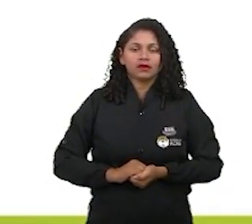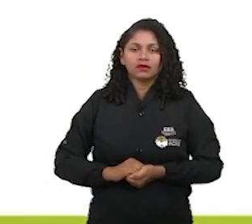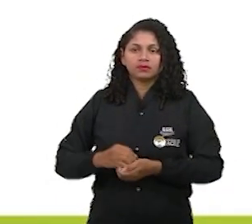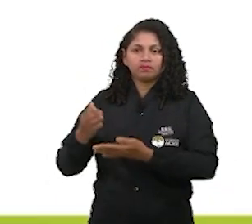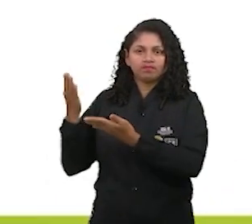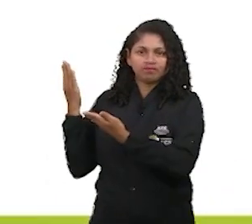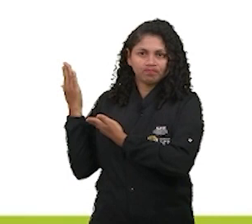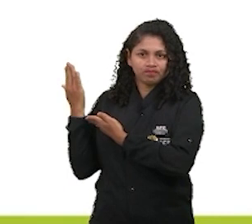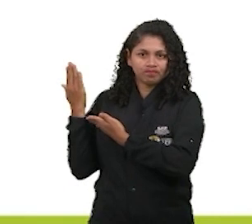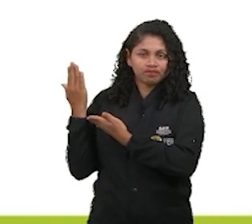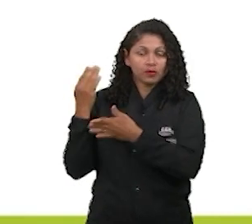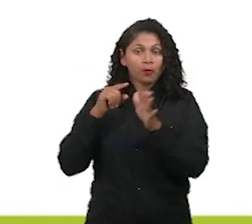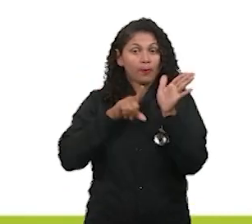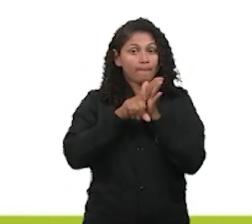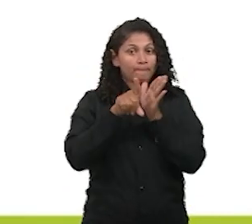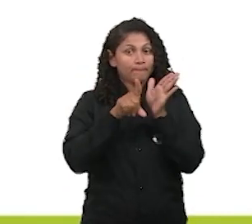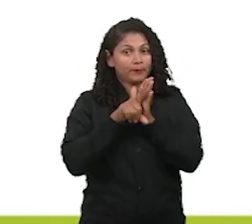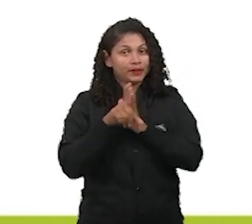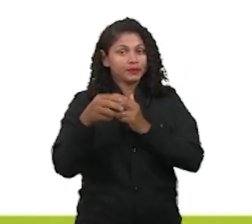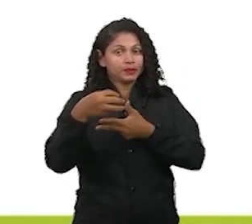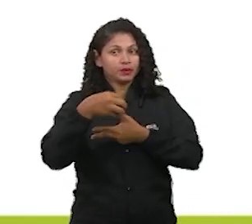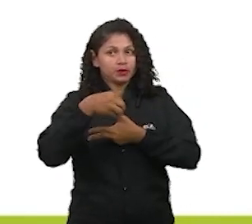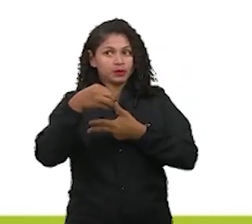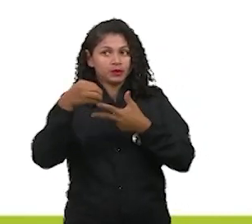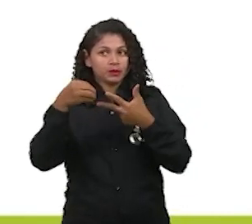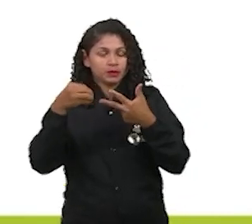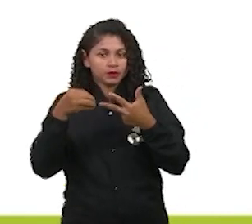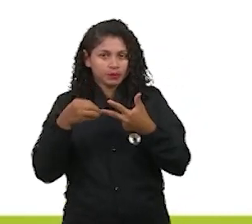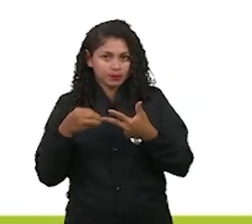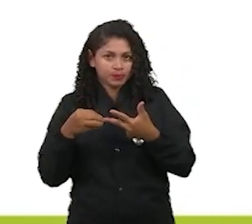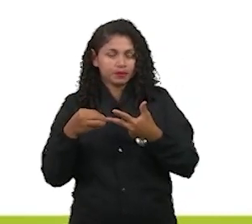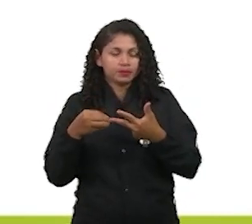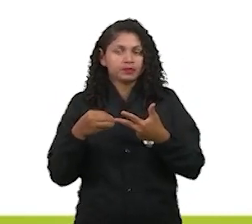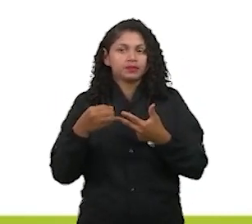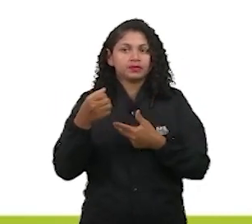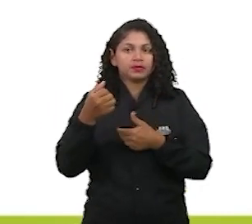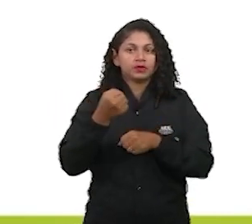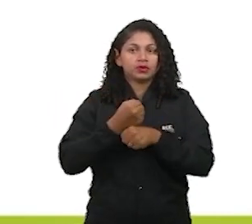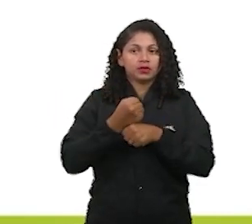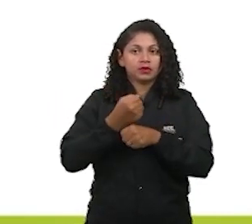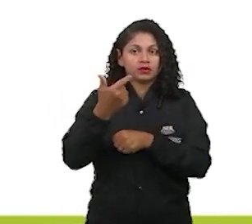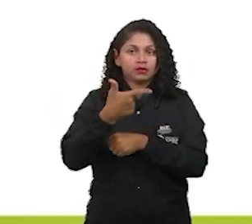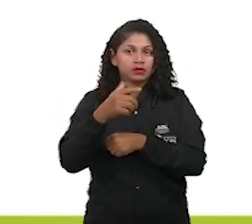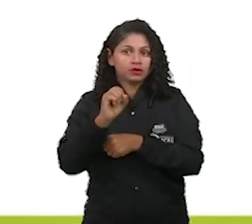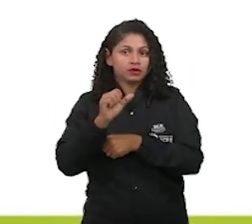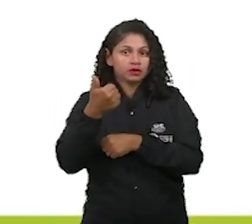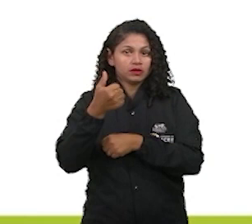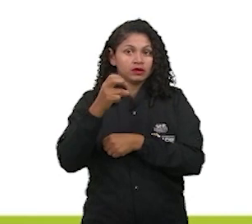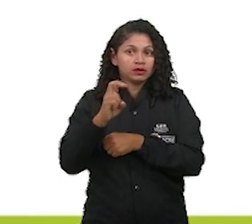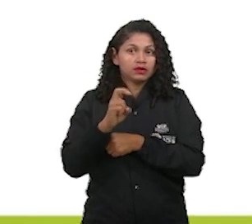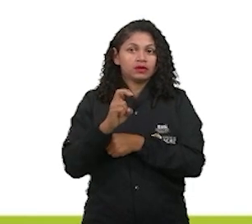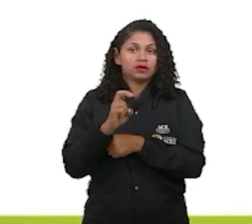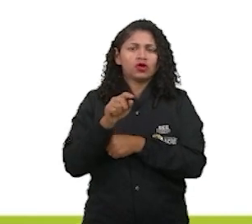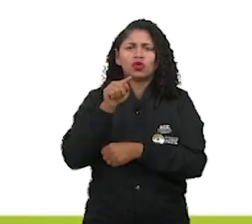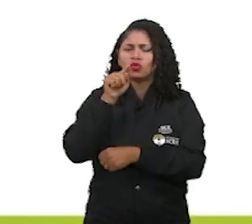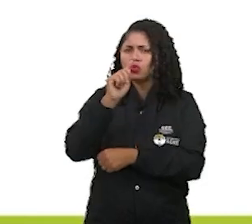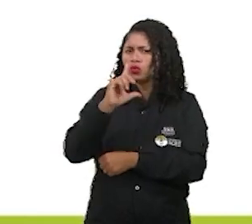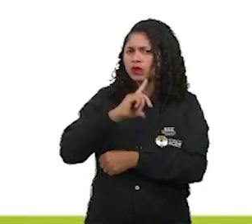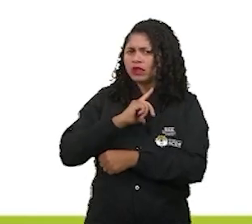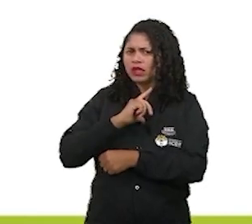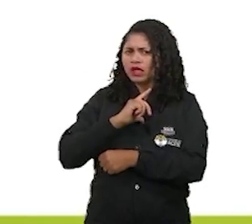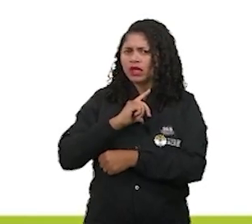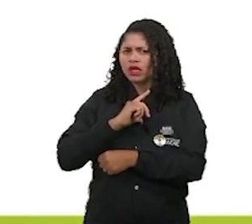Aqui, uma questão do Enem 2015, Cântico 6. Tu tens um medo de